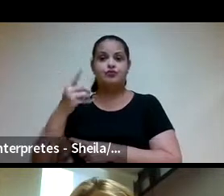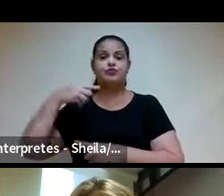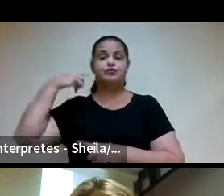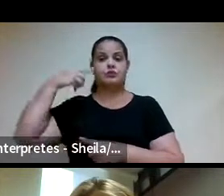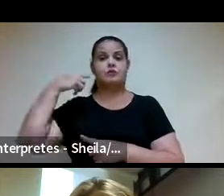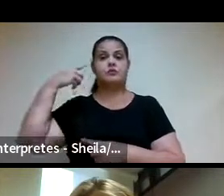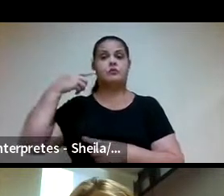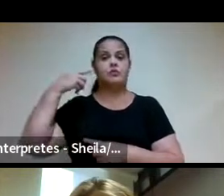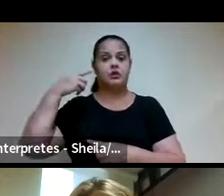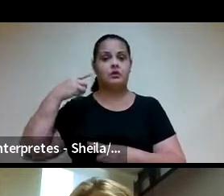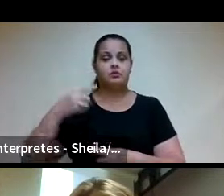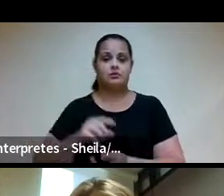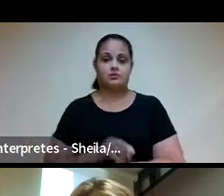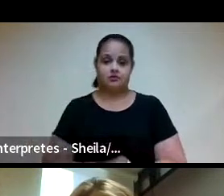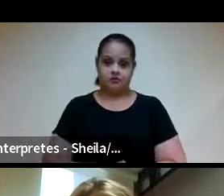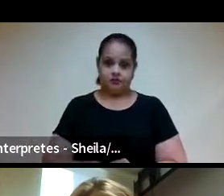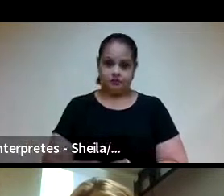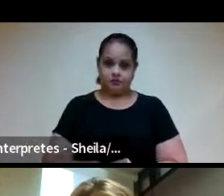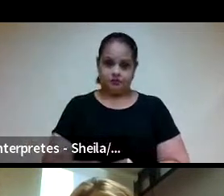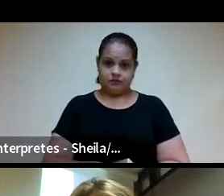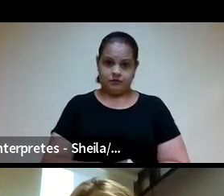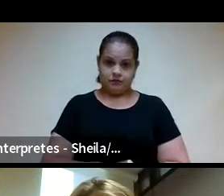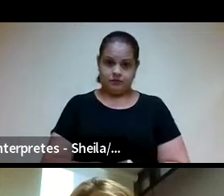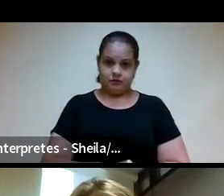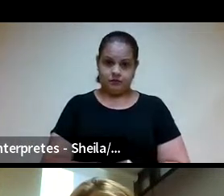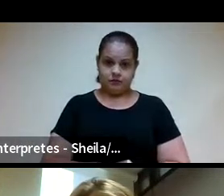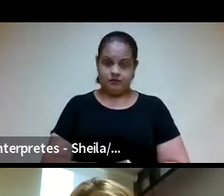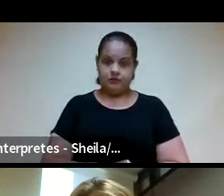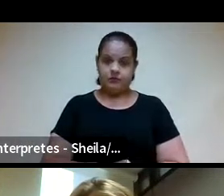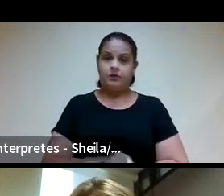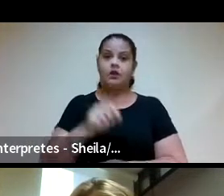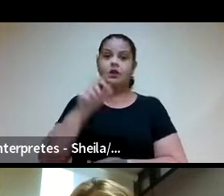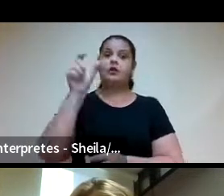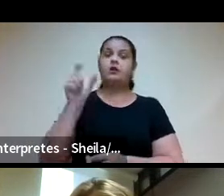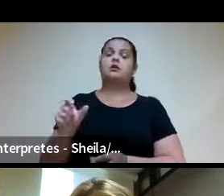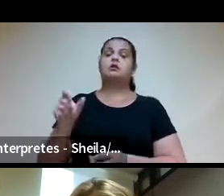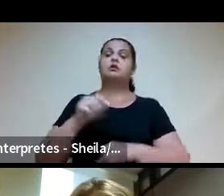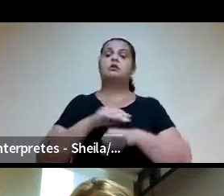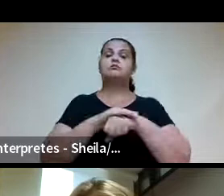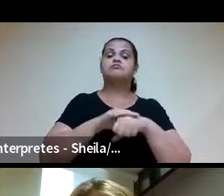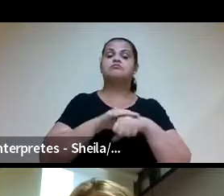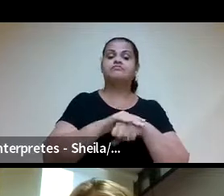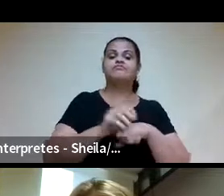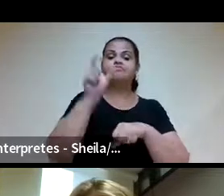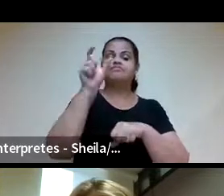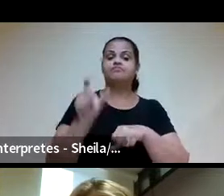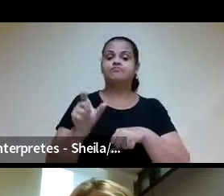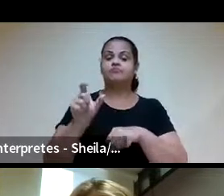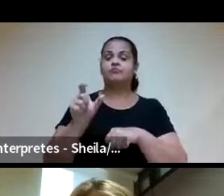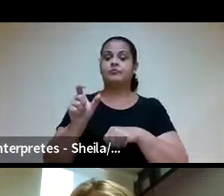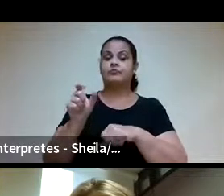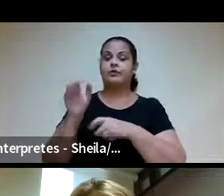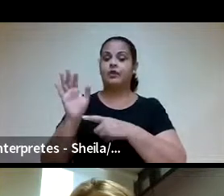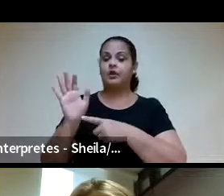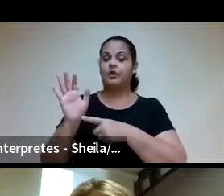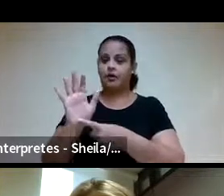lançadas e a sustentação do recorrido trouxe, inclusive, boa parte do mérito da questão, dizendo que o que